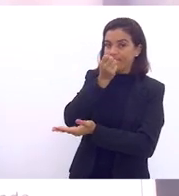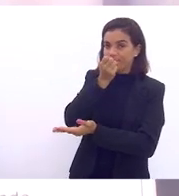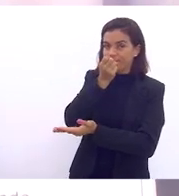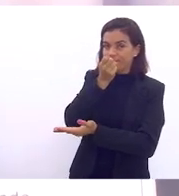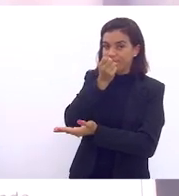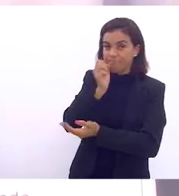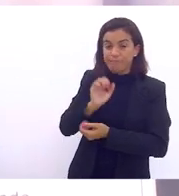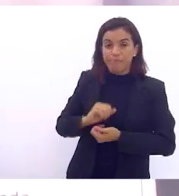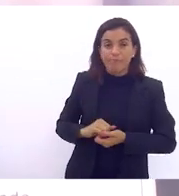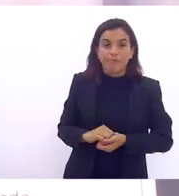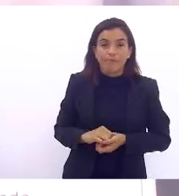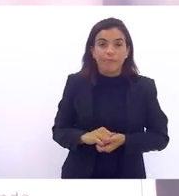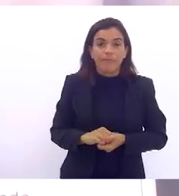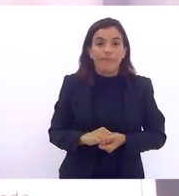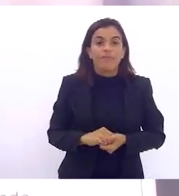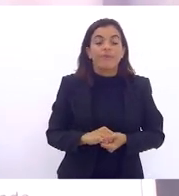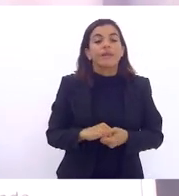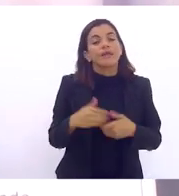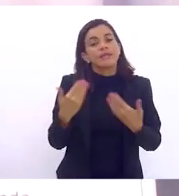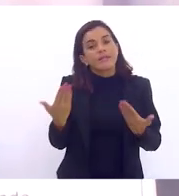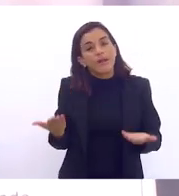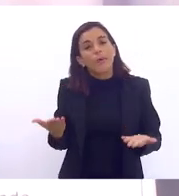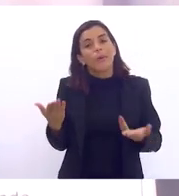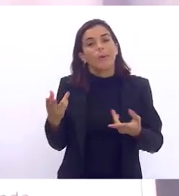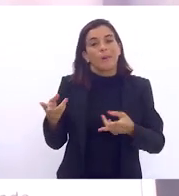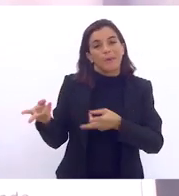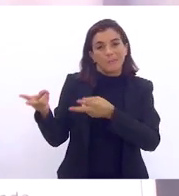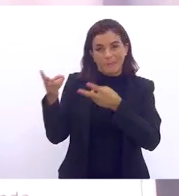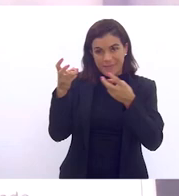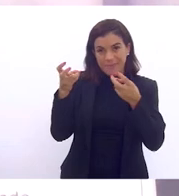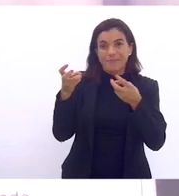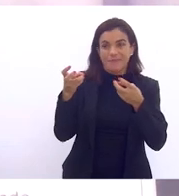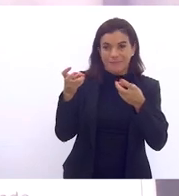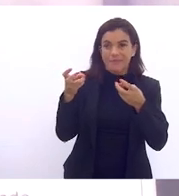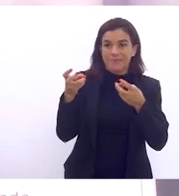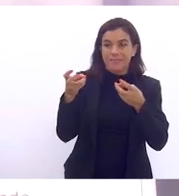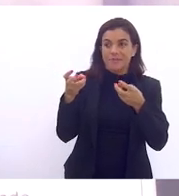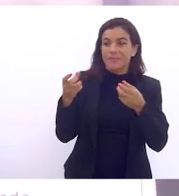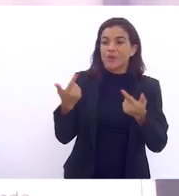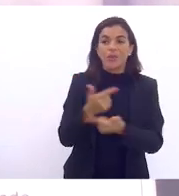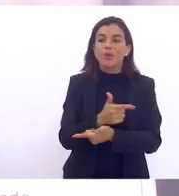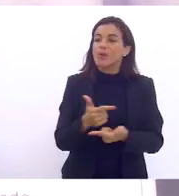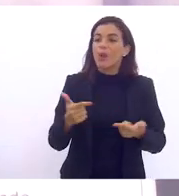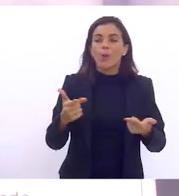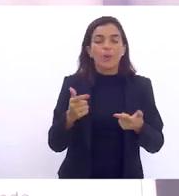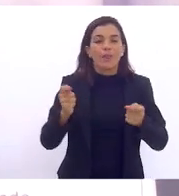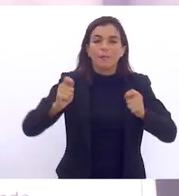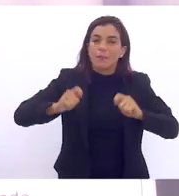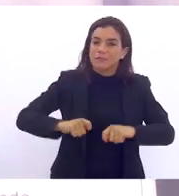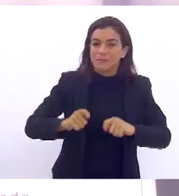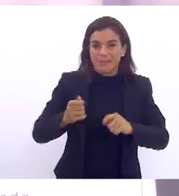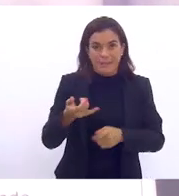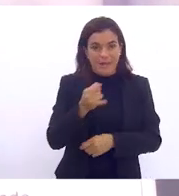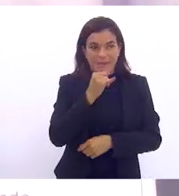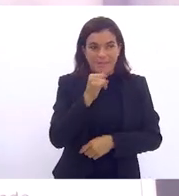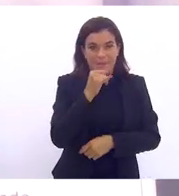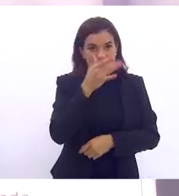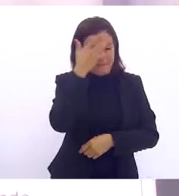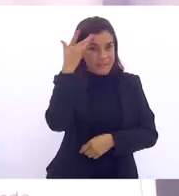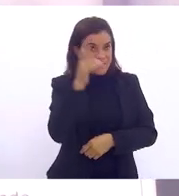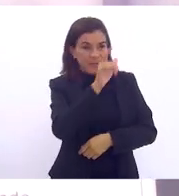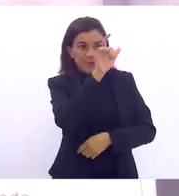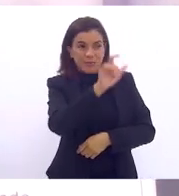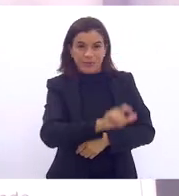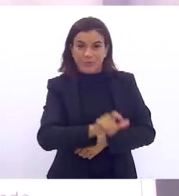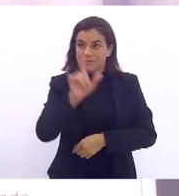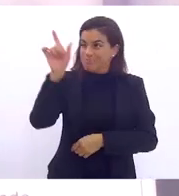vejo que como o Doutor aqui mesmo disse eh não existe a possibilidade de existirem pessoas